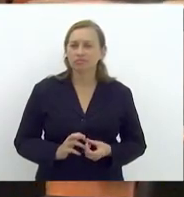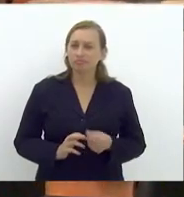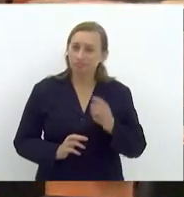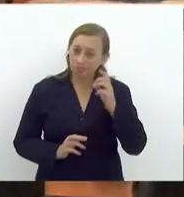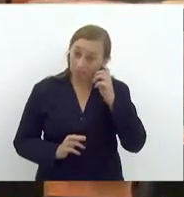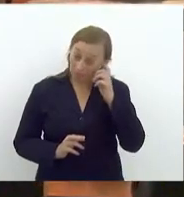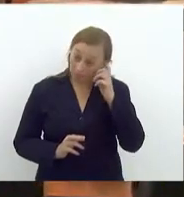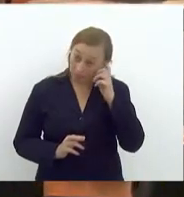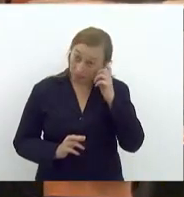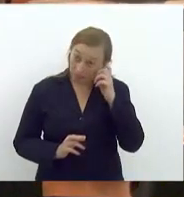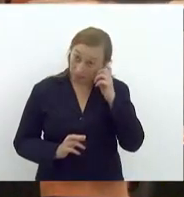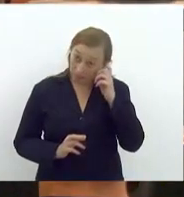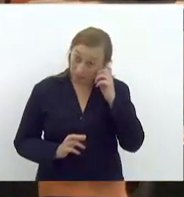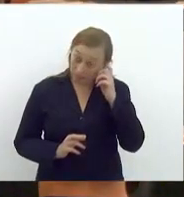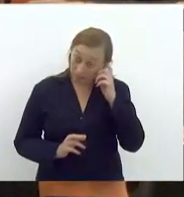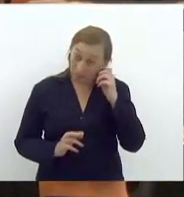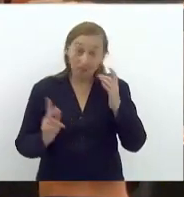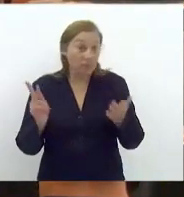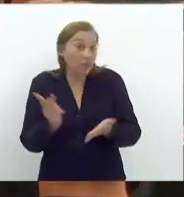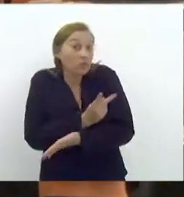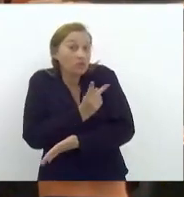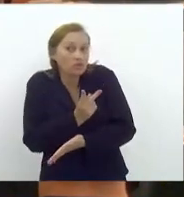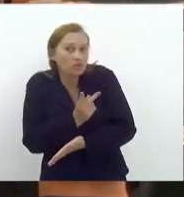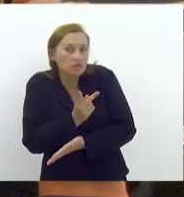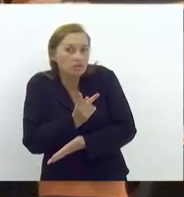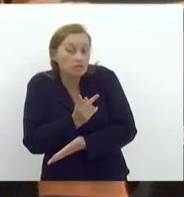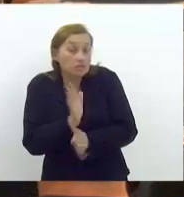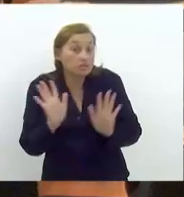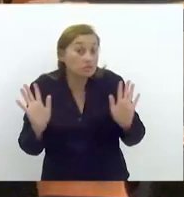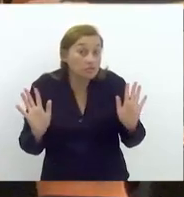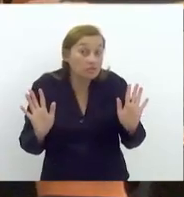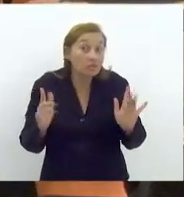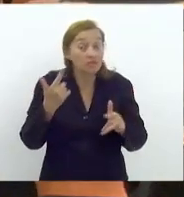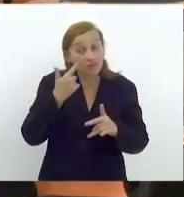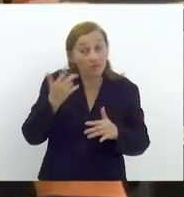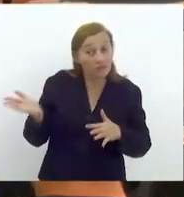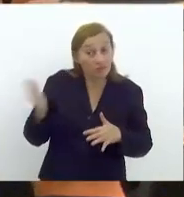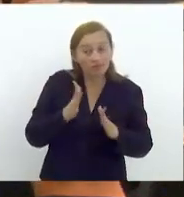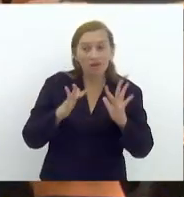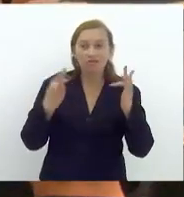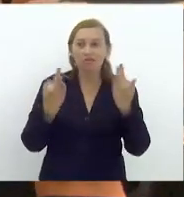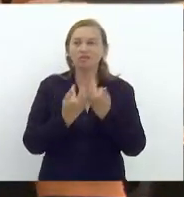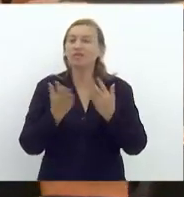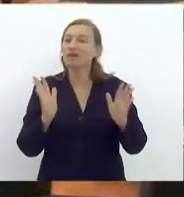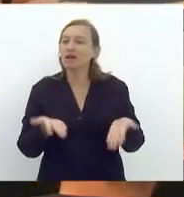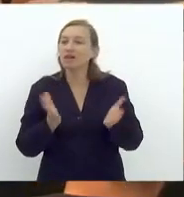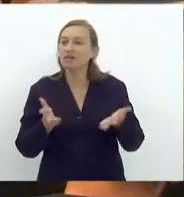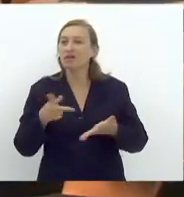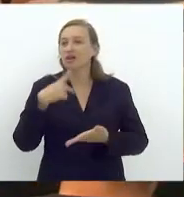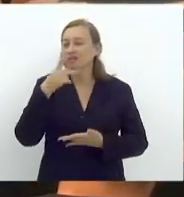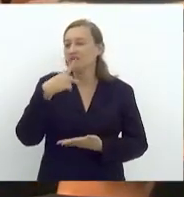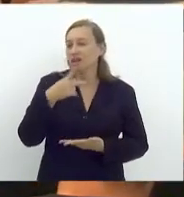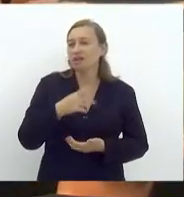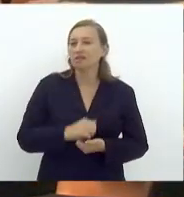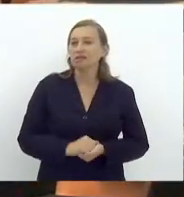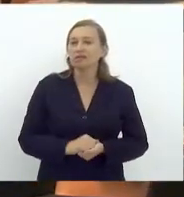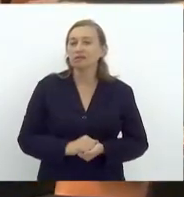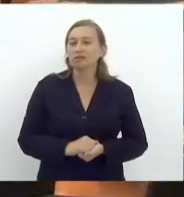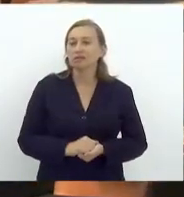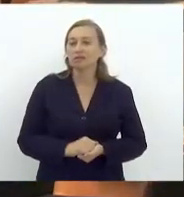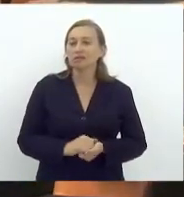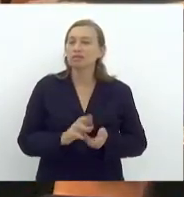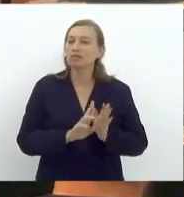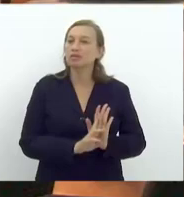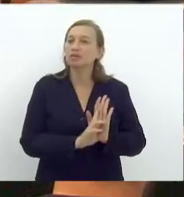muita coisa acontecendo aqui gente ao mesmo tempo mas vamos lá então família passar agora a palavra para o nosso